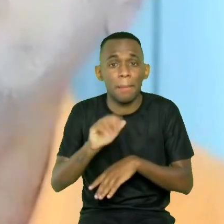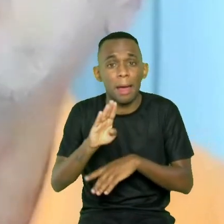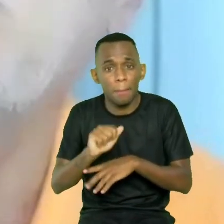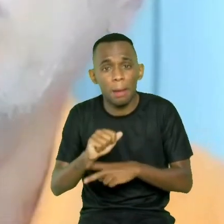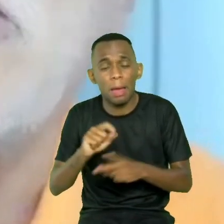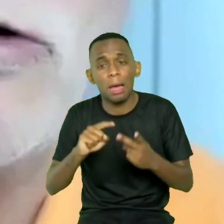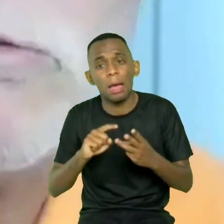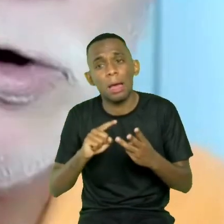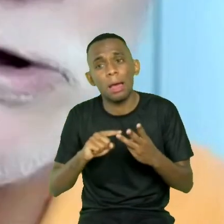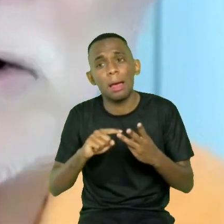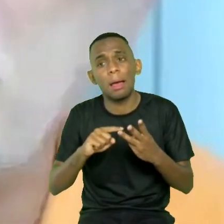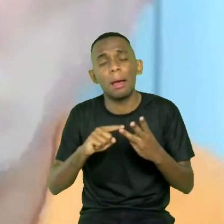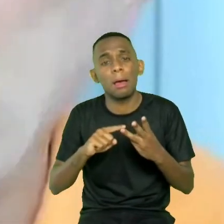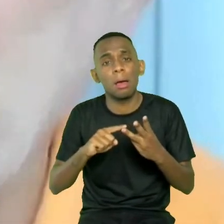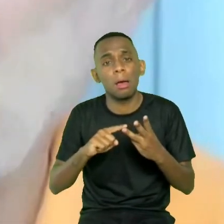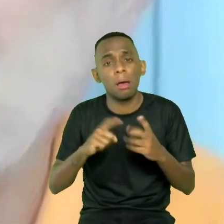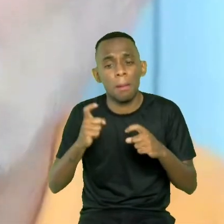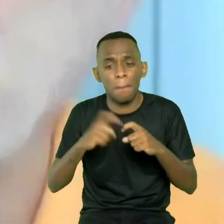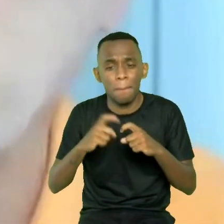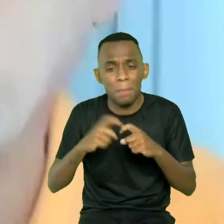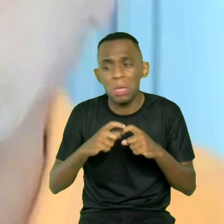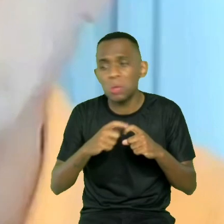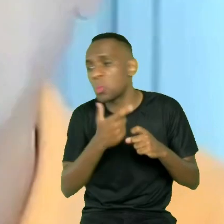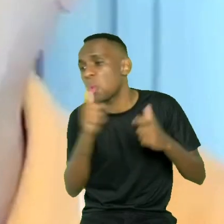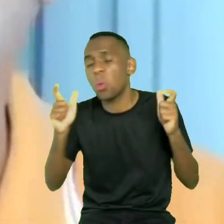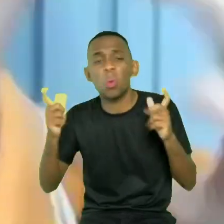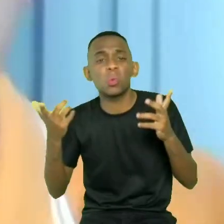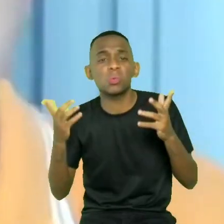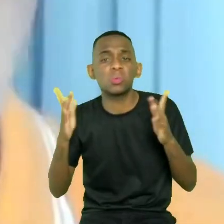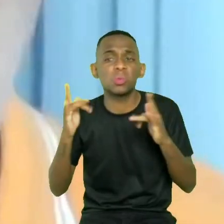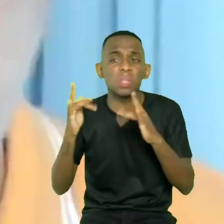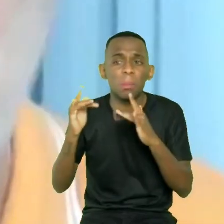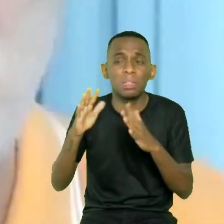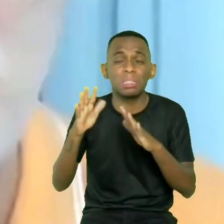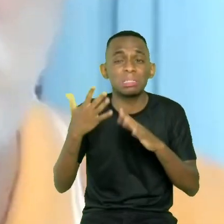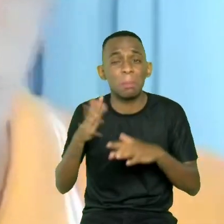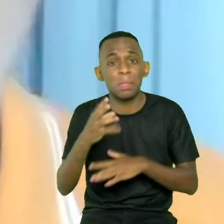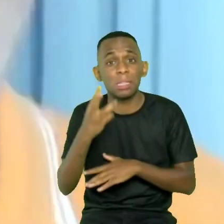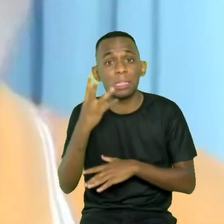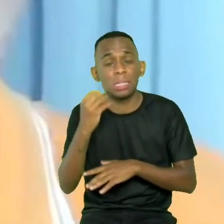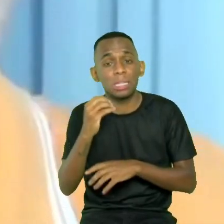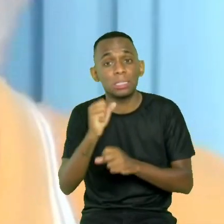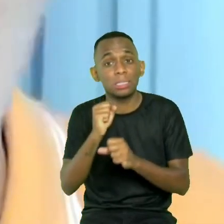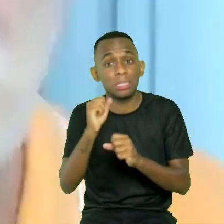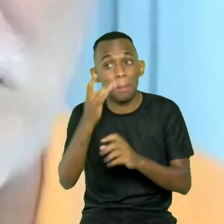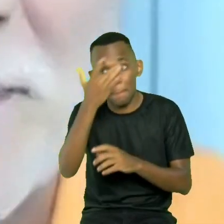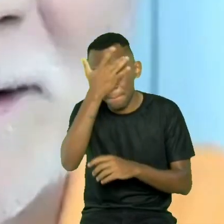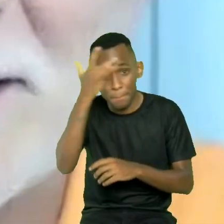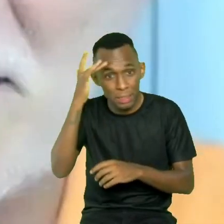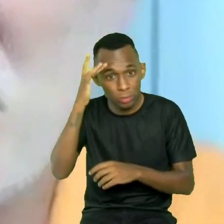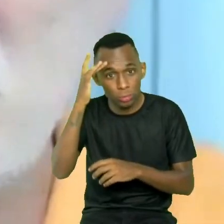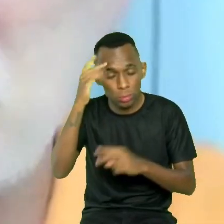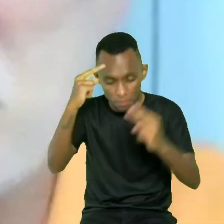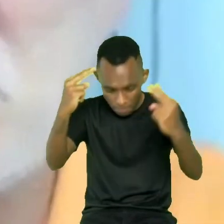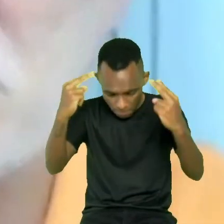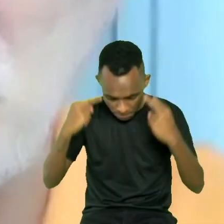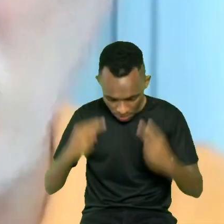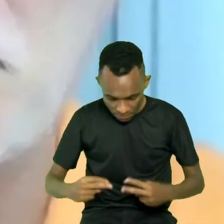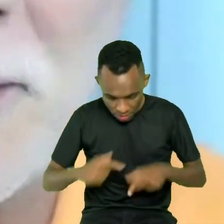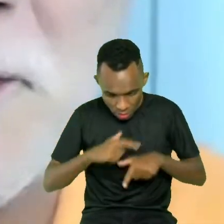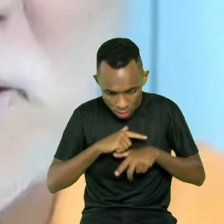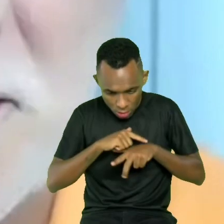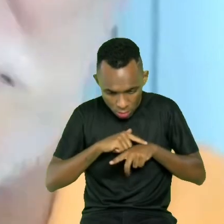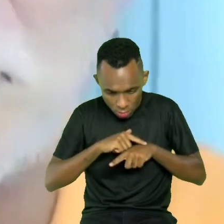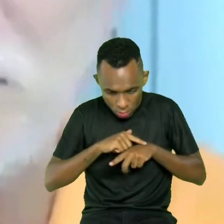médico, uma ou outra namorada, talvez umas 30 pessoas já tivessem me visto nu. Naquele dia o